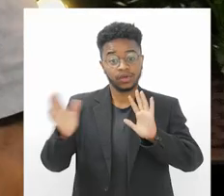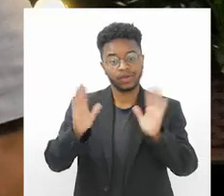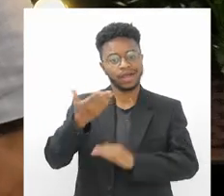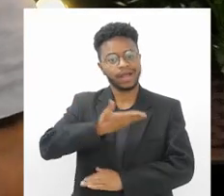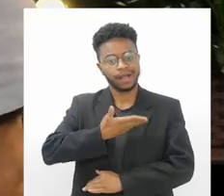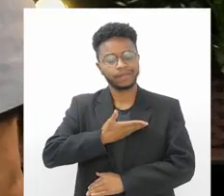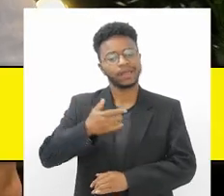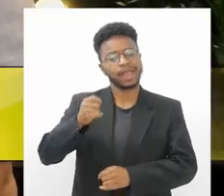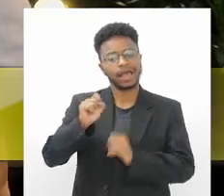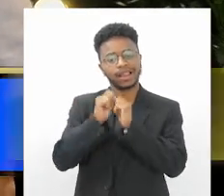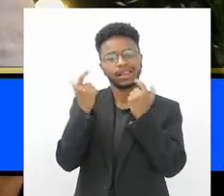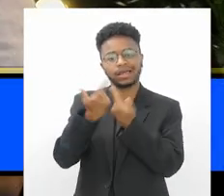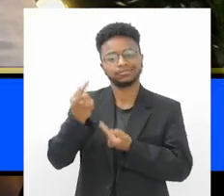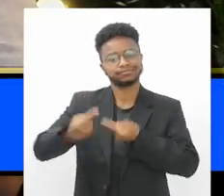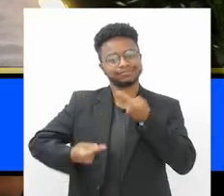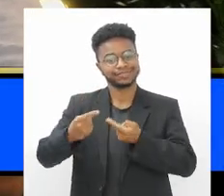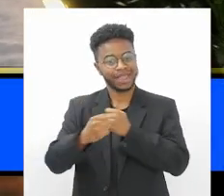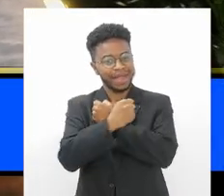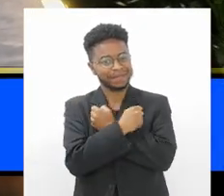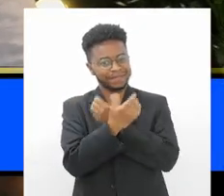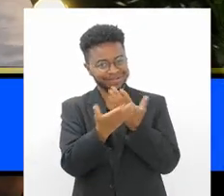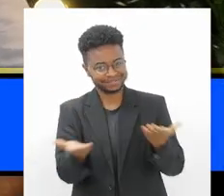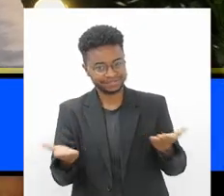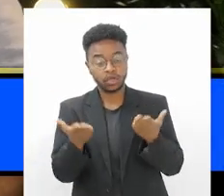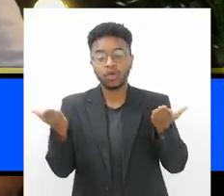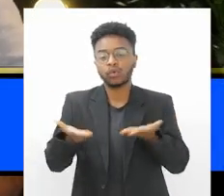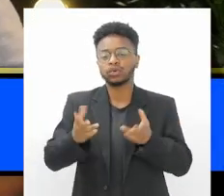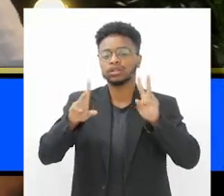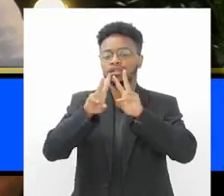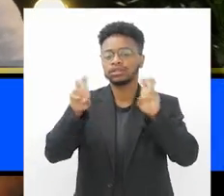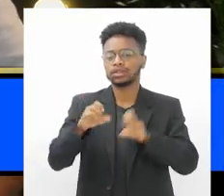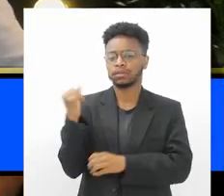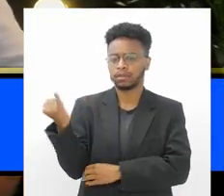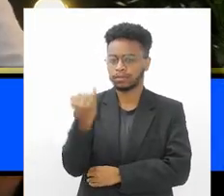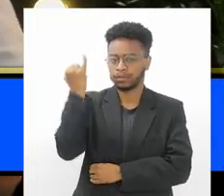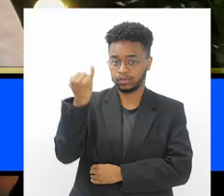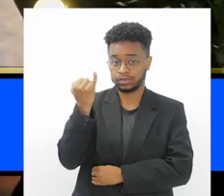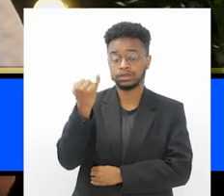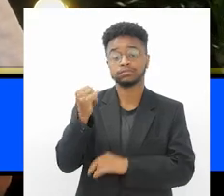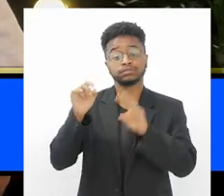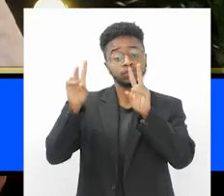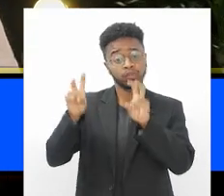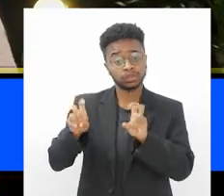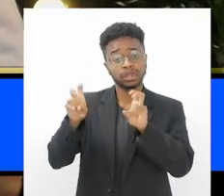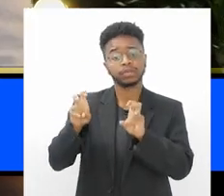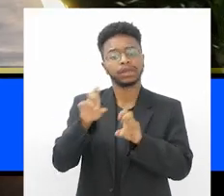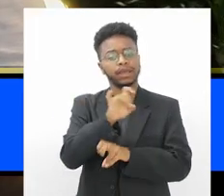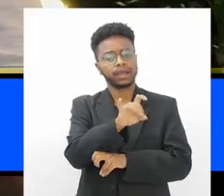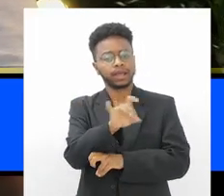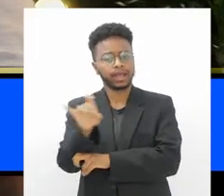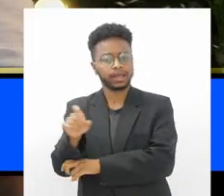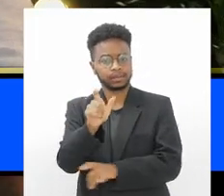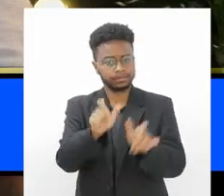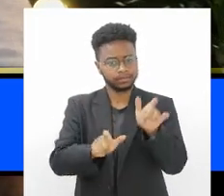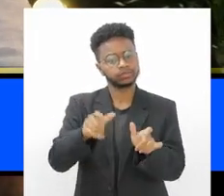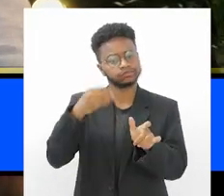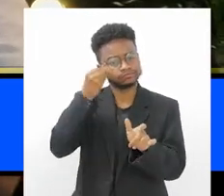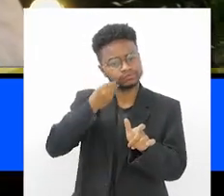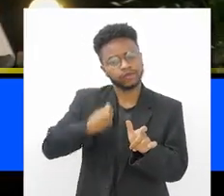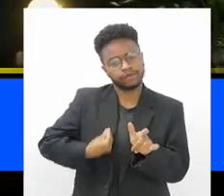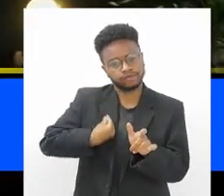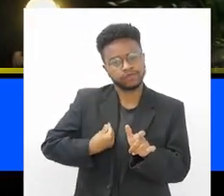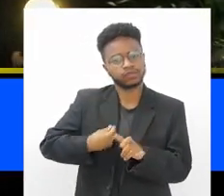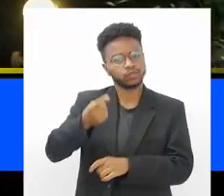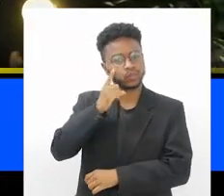Alô, amigos do Alerj Debate, aquele abraço. Tema de hoje muito importante, um tema que cada um de nós está vivendo.